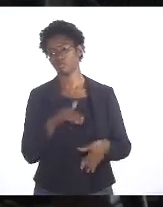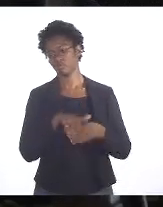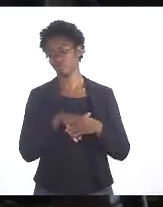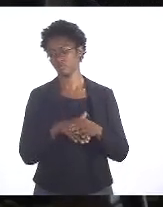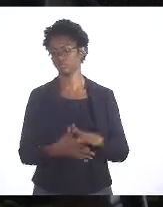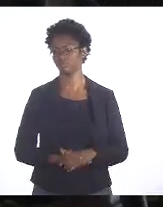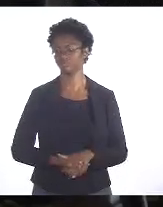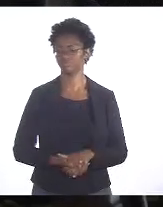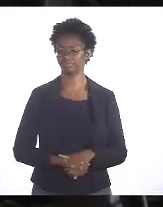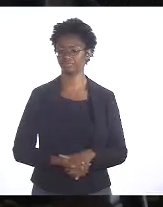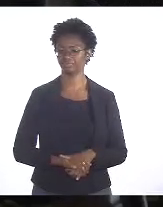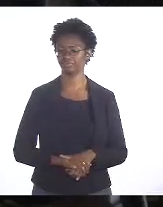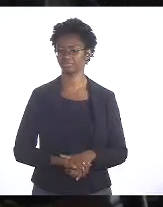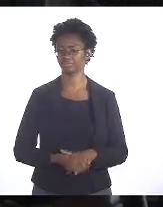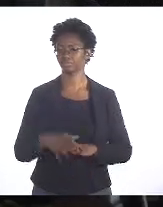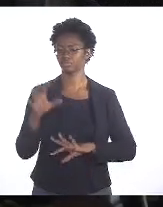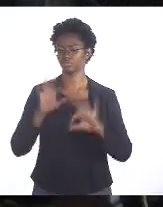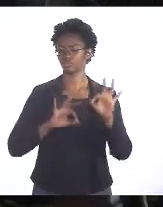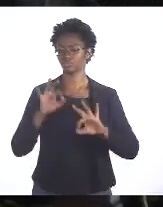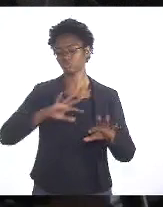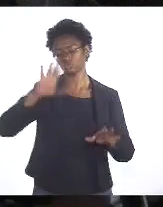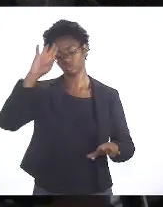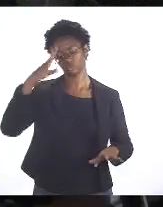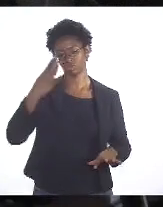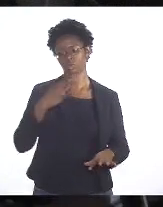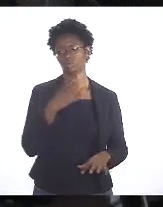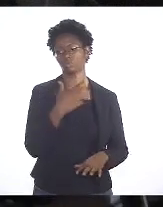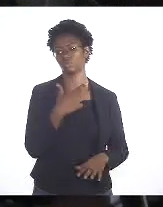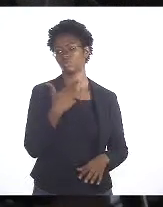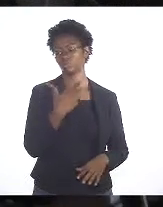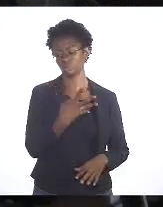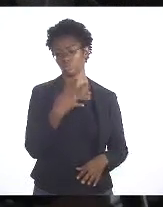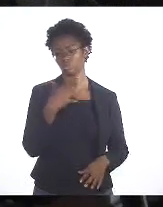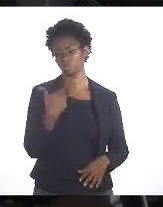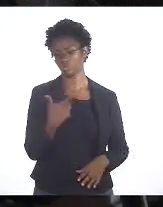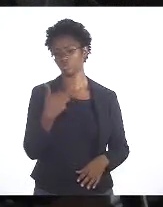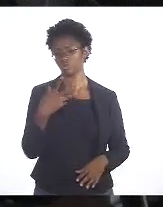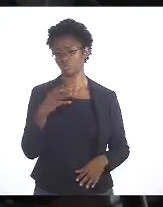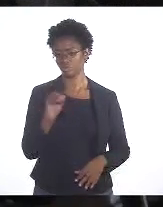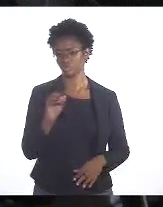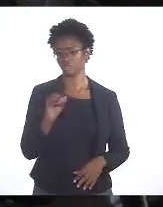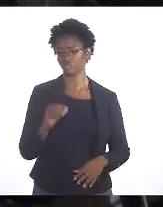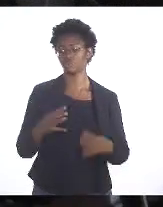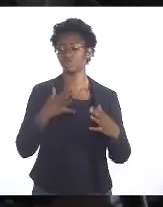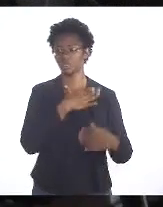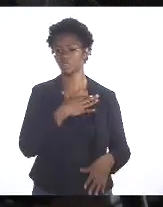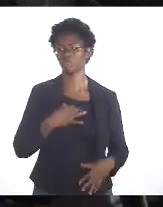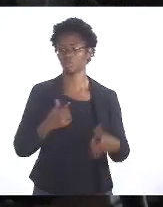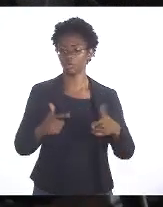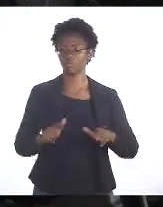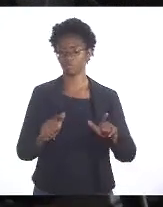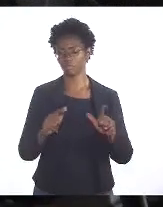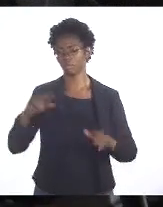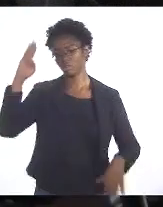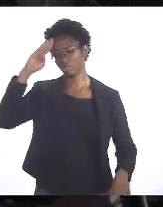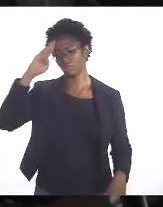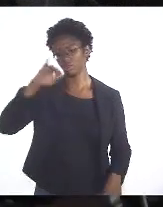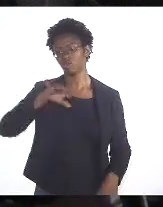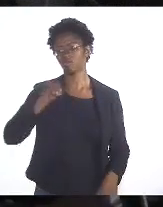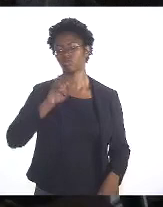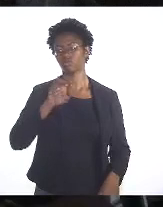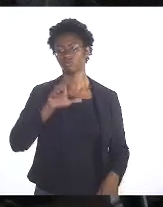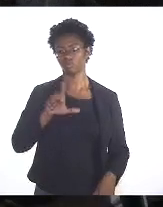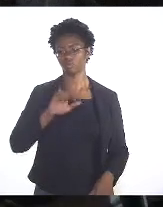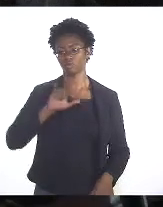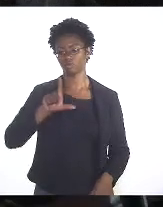Projeto de resolução 420/2020, da autoria do deputado Renato Cozzolino. Concede medalha Tiradentes, respectivo diploma ao subtenente PM Joel